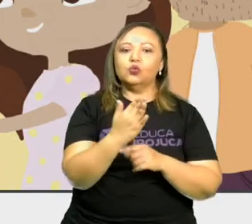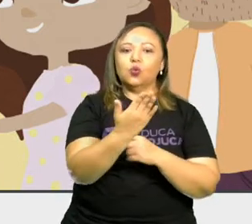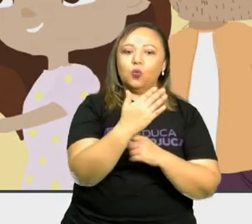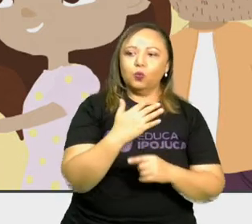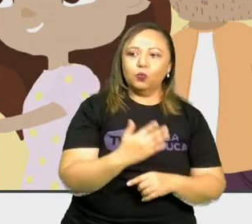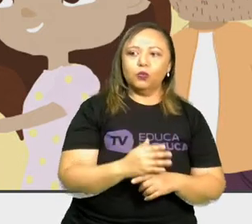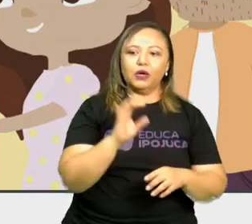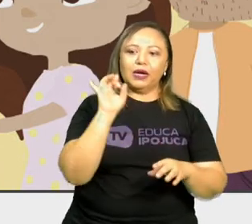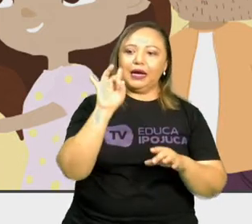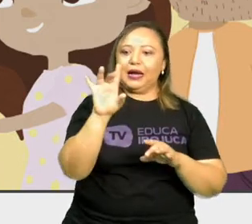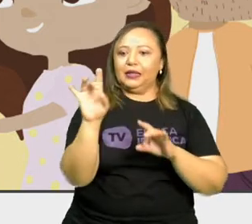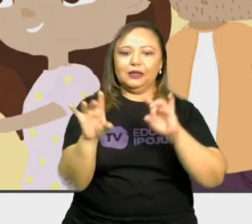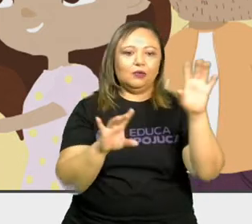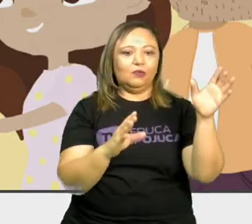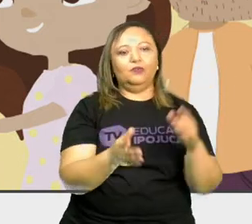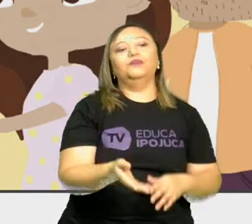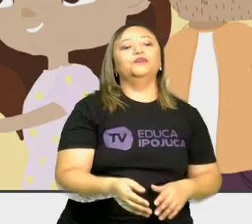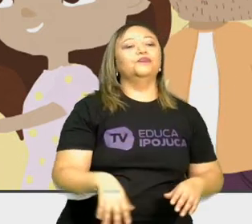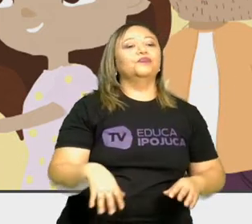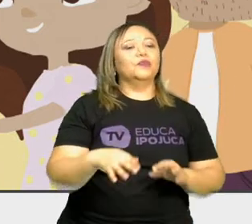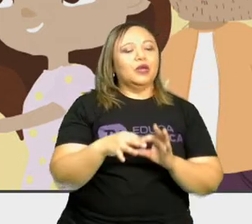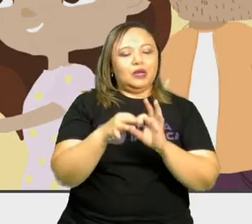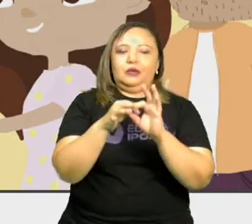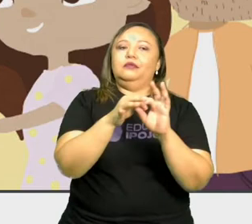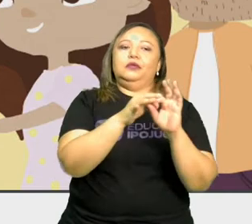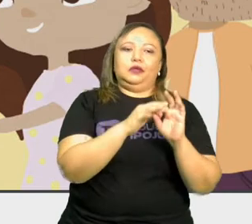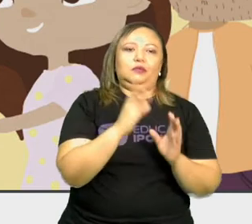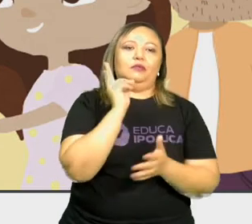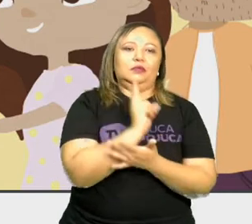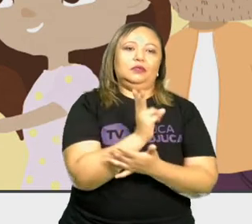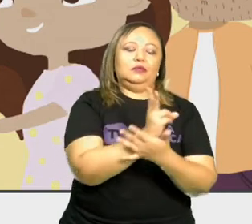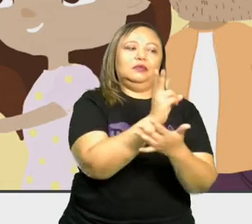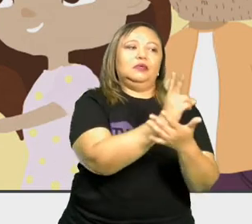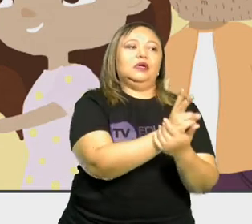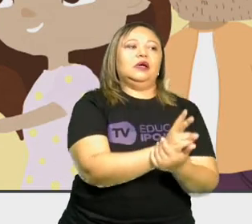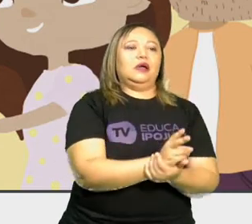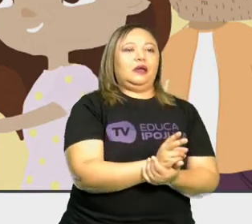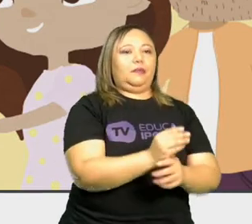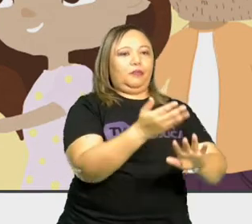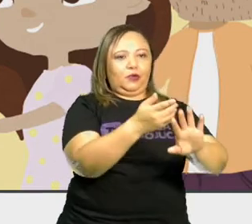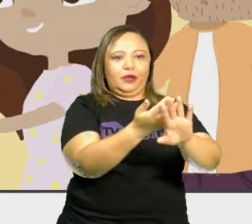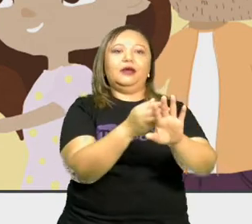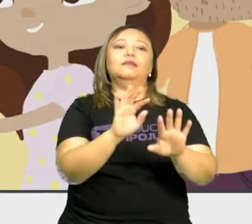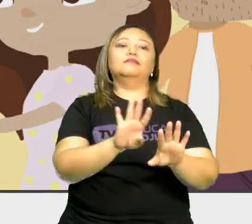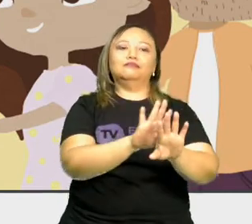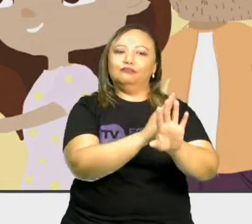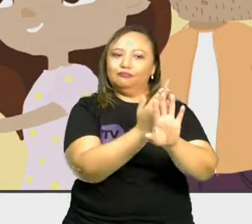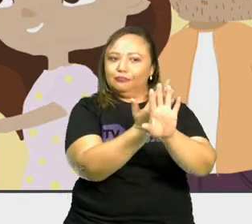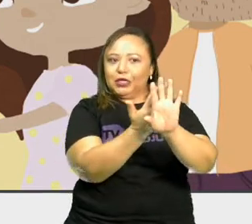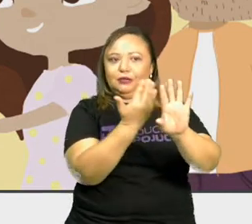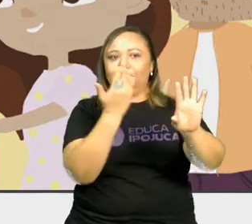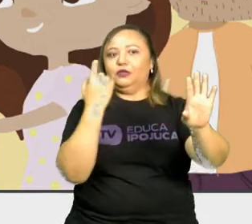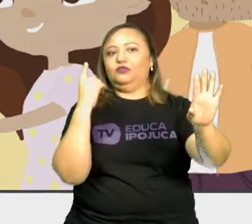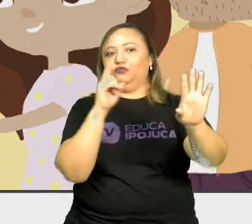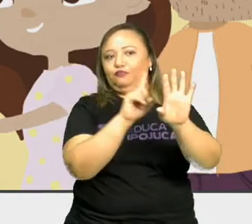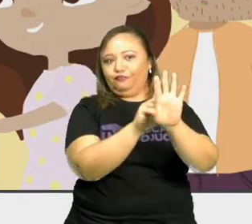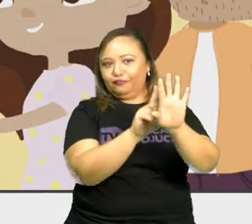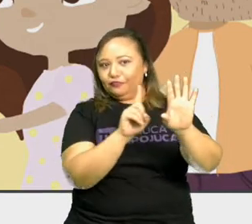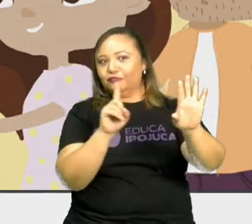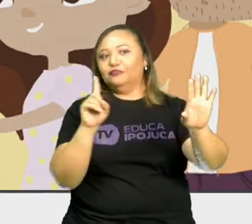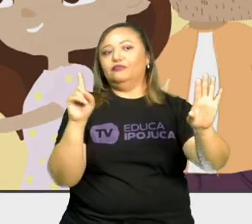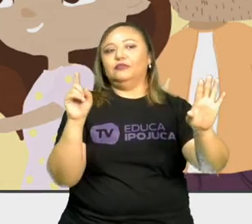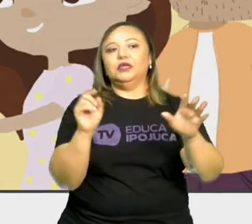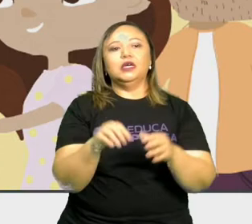mais perto um dos outros e sem realmente estar. Além de algumas atividades, as tarefas para não